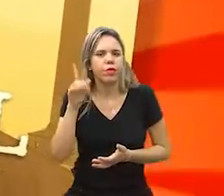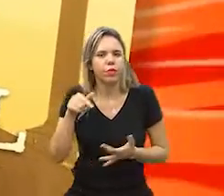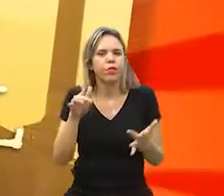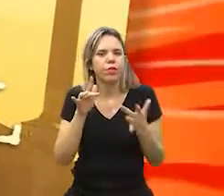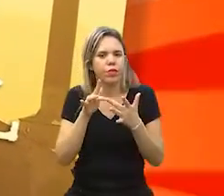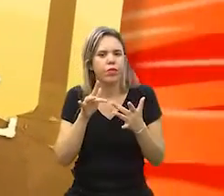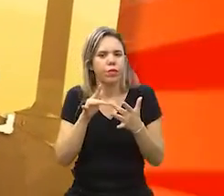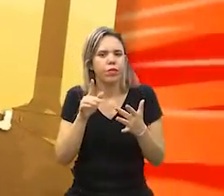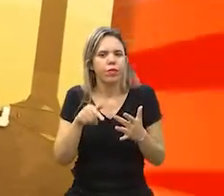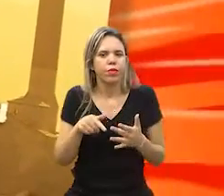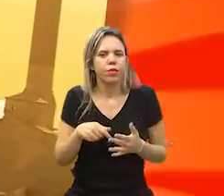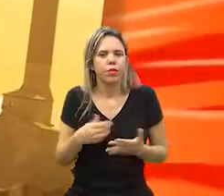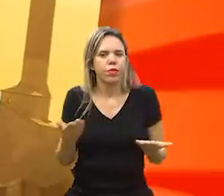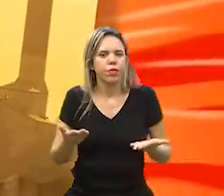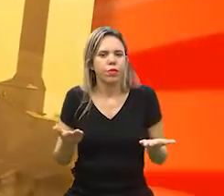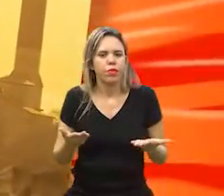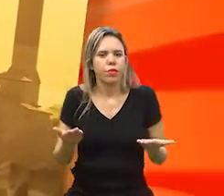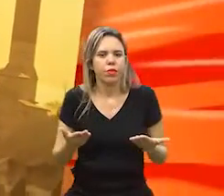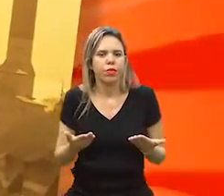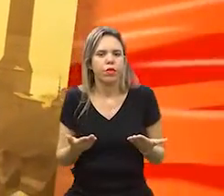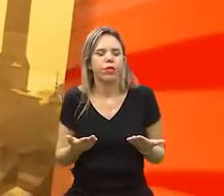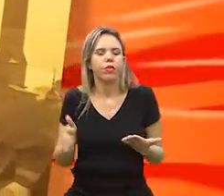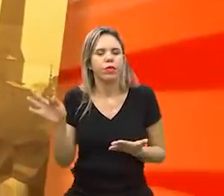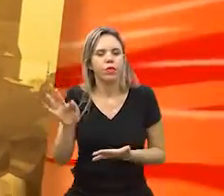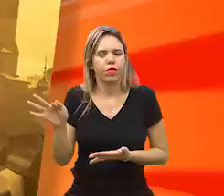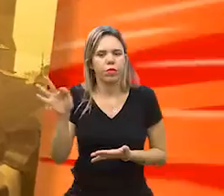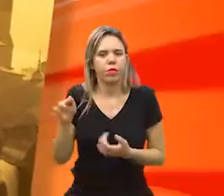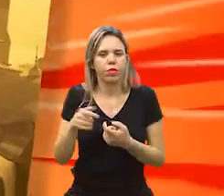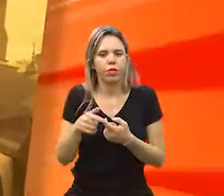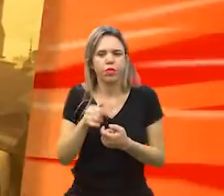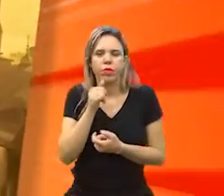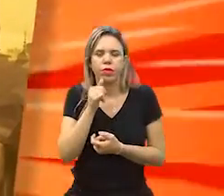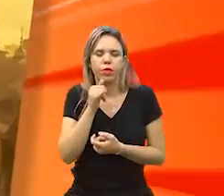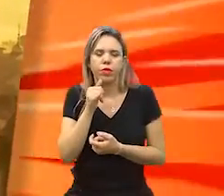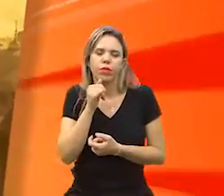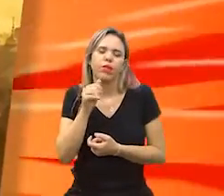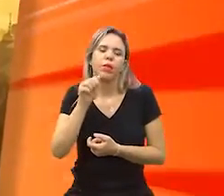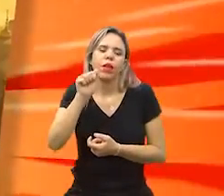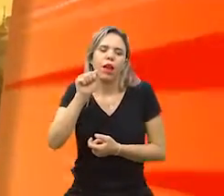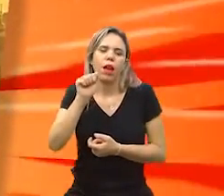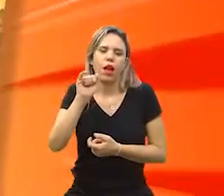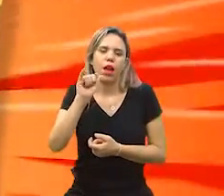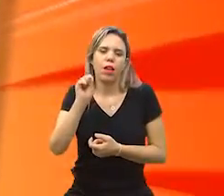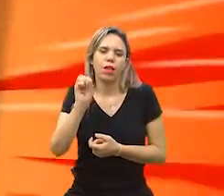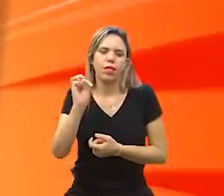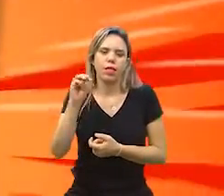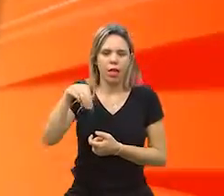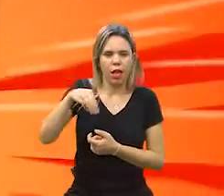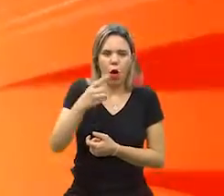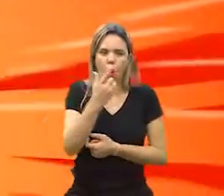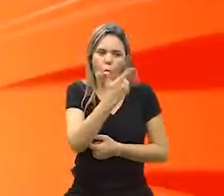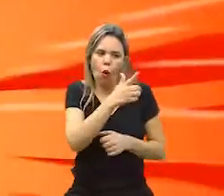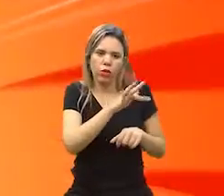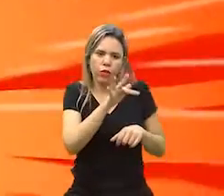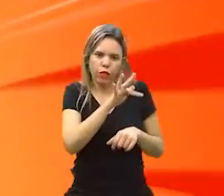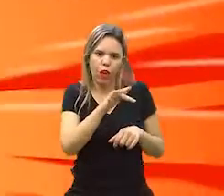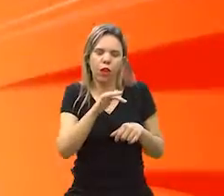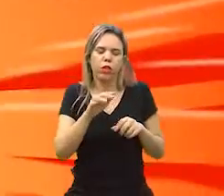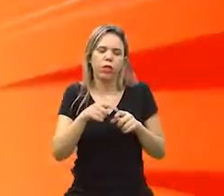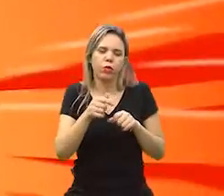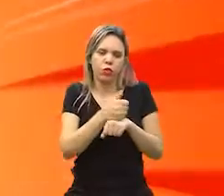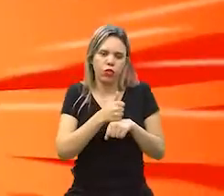está ligado. E hoje em dia, as faculdades de medicina, por exemplo, do Einstein e outras, estão fazendo curso